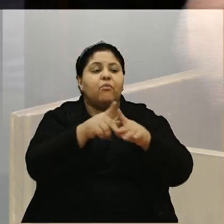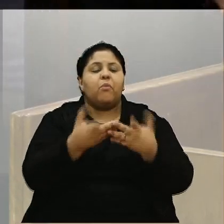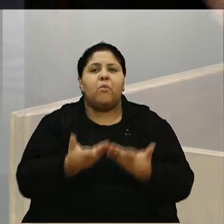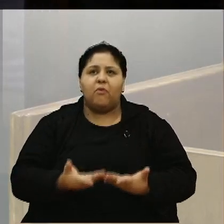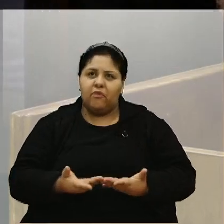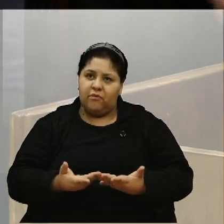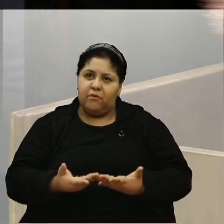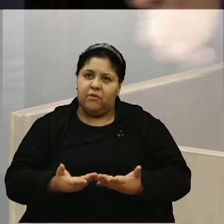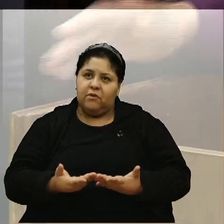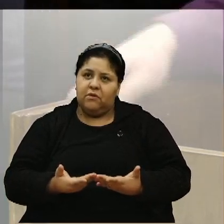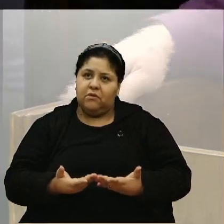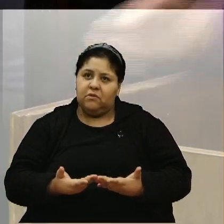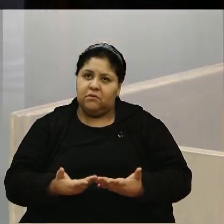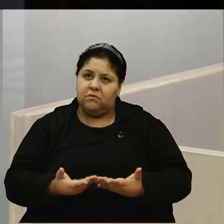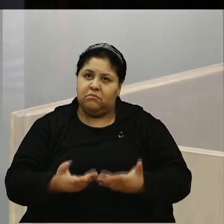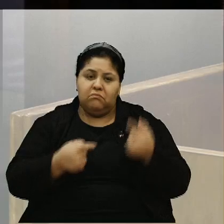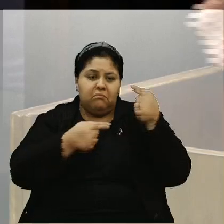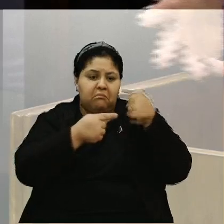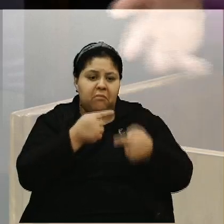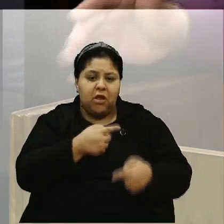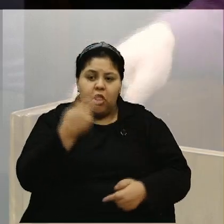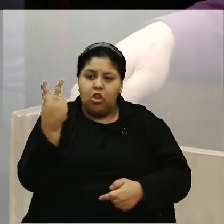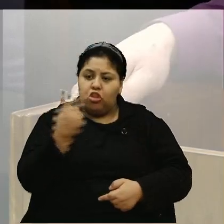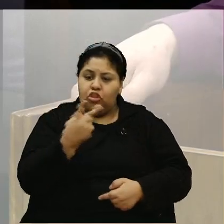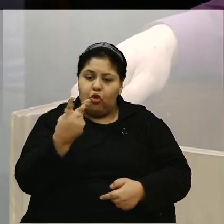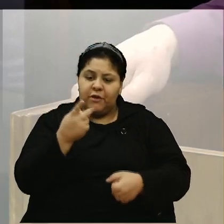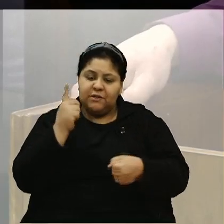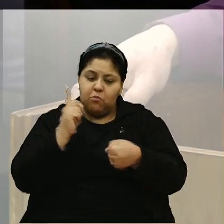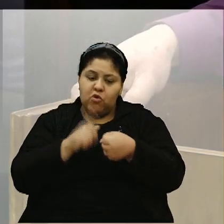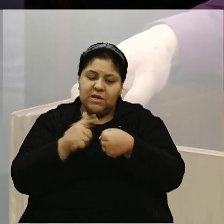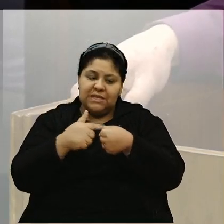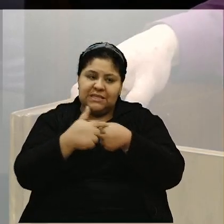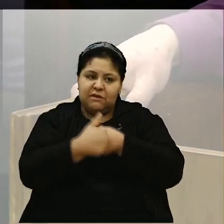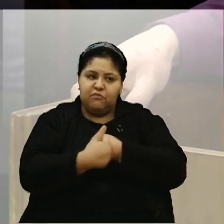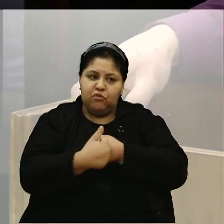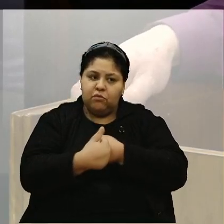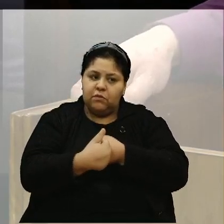A desconsideração dos municípios.